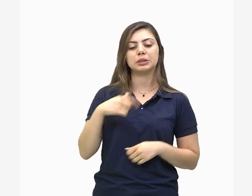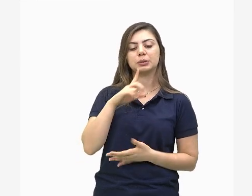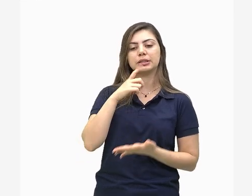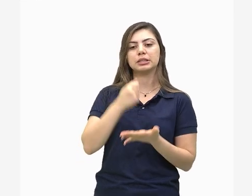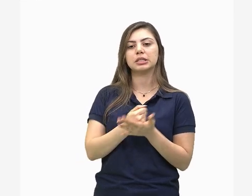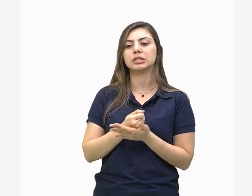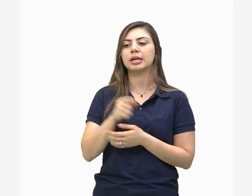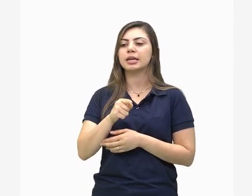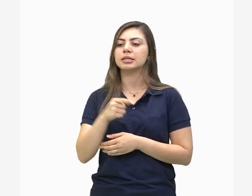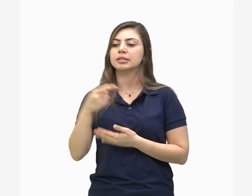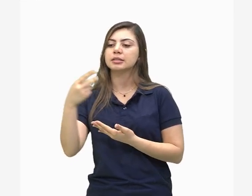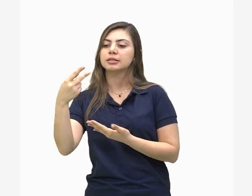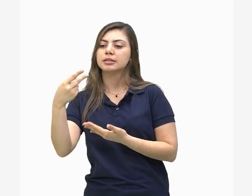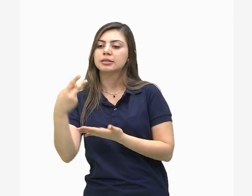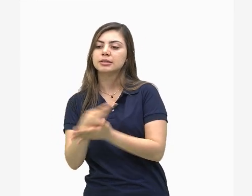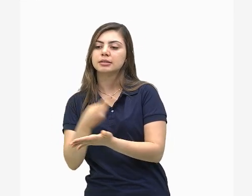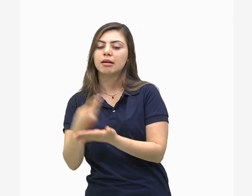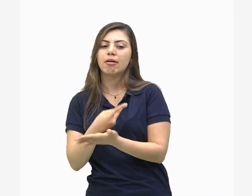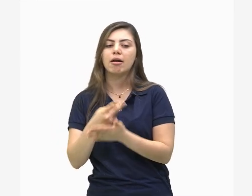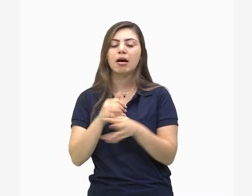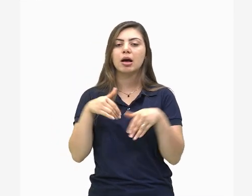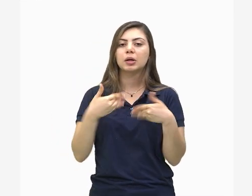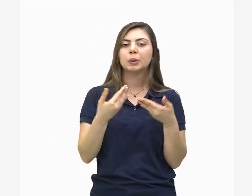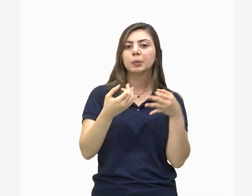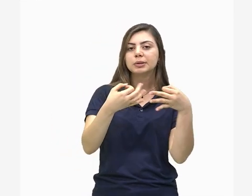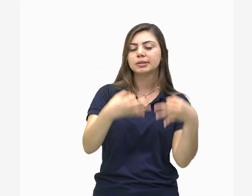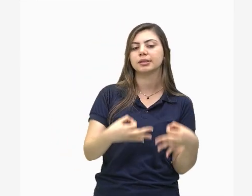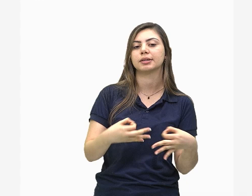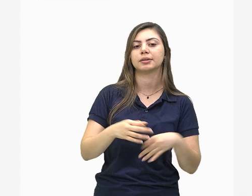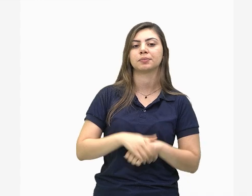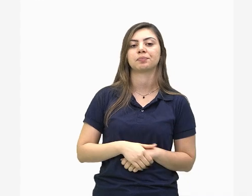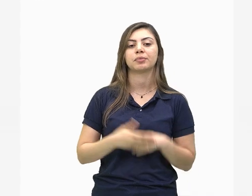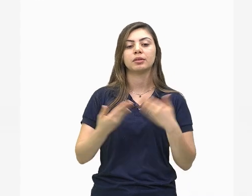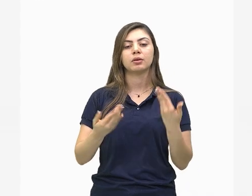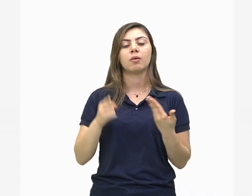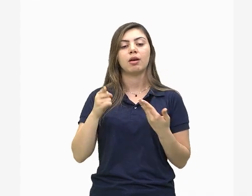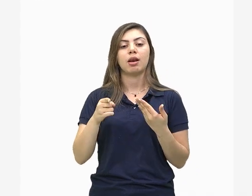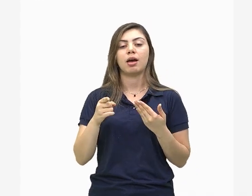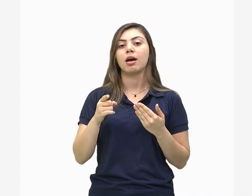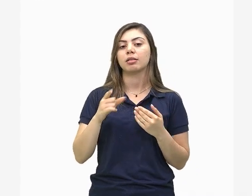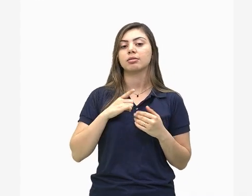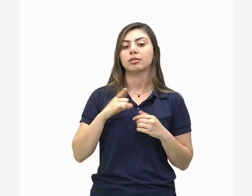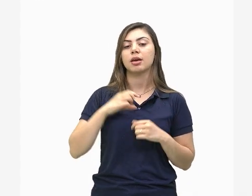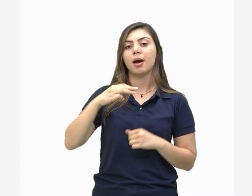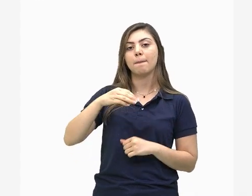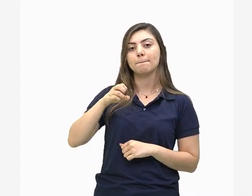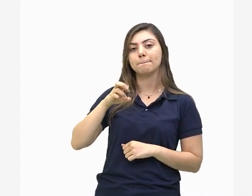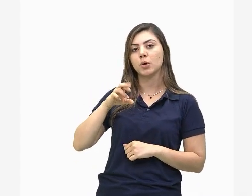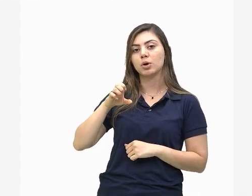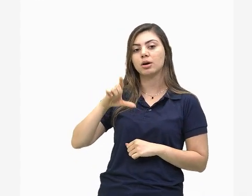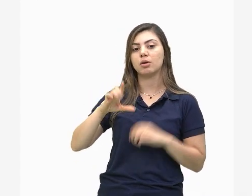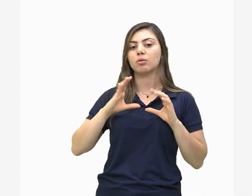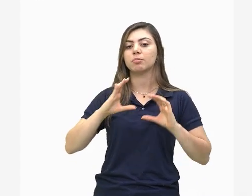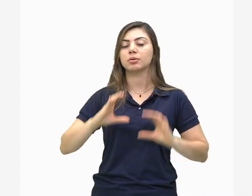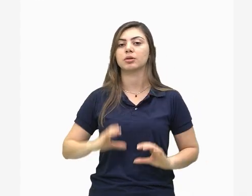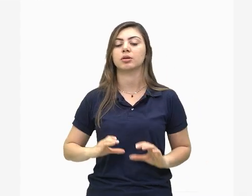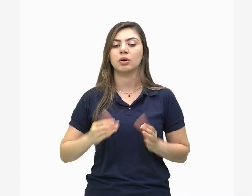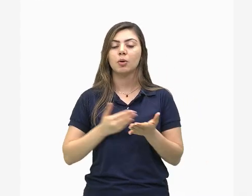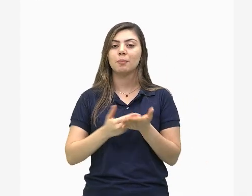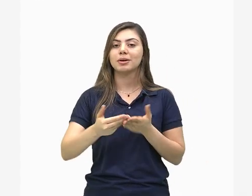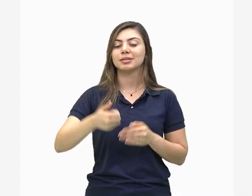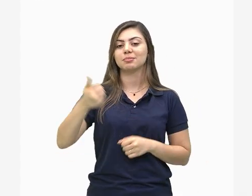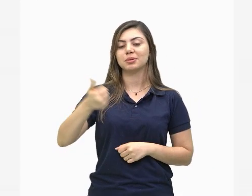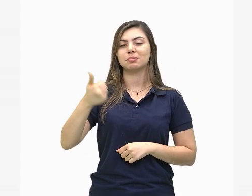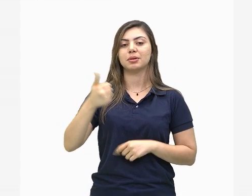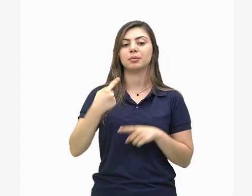que é errado, né? E a moral ela surge antes da ética por meio do estabelecimento das normas, que promovem o bem para uma